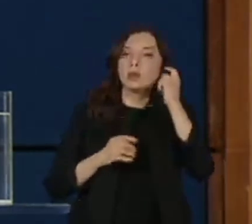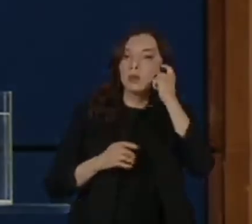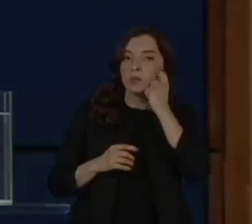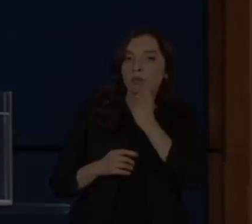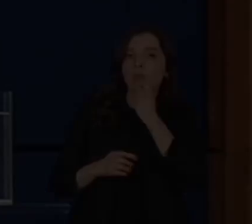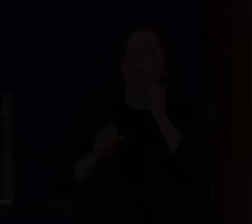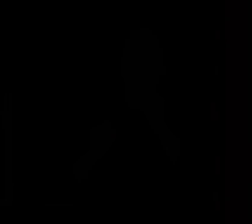pergunta por favor